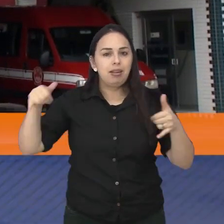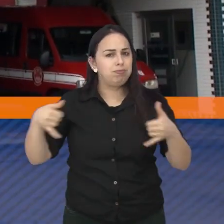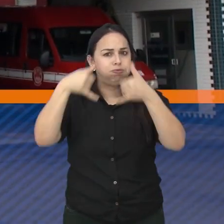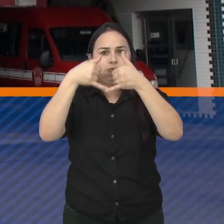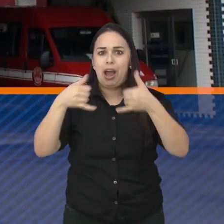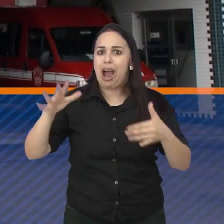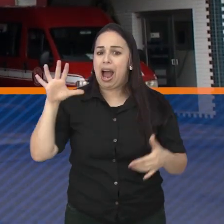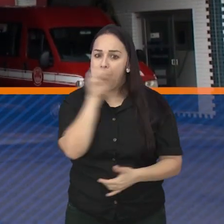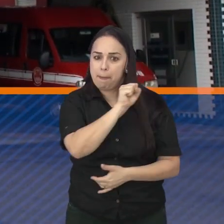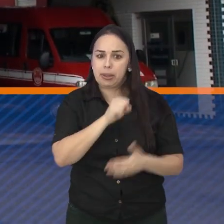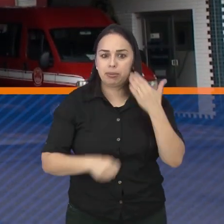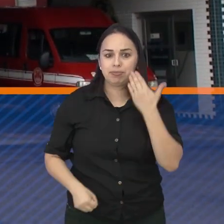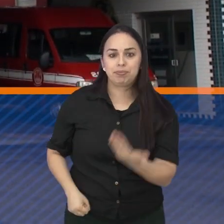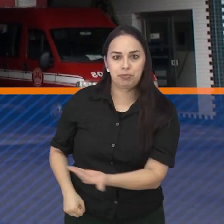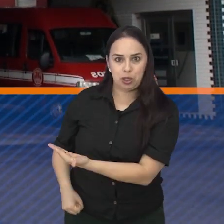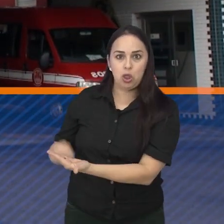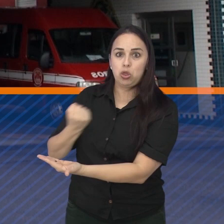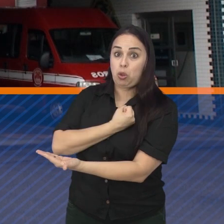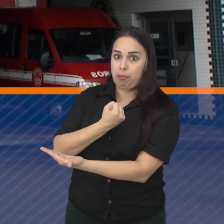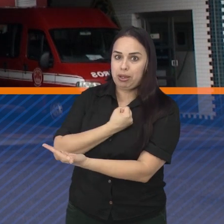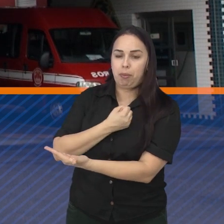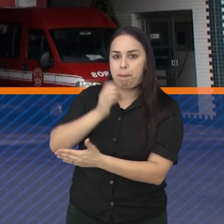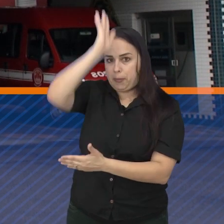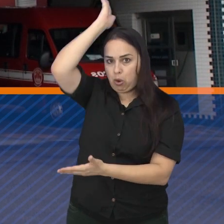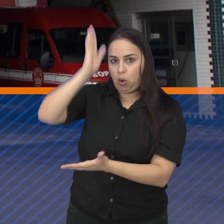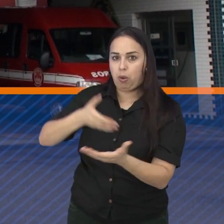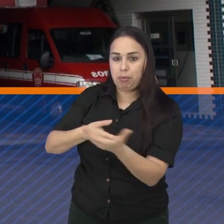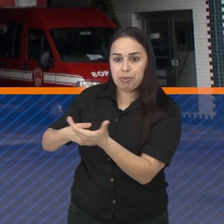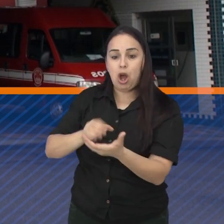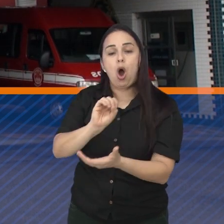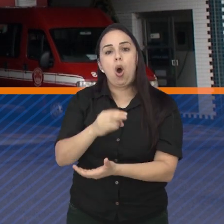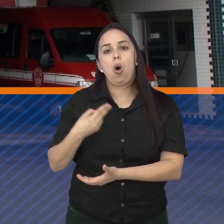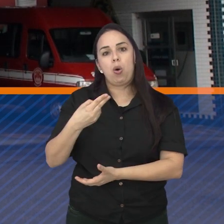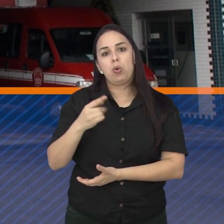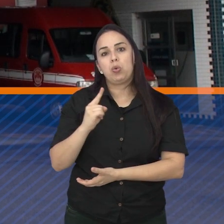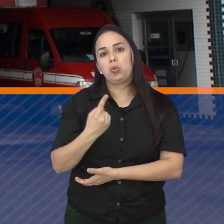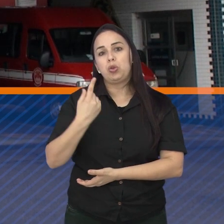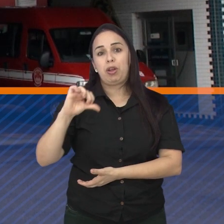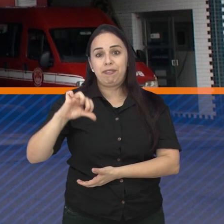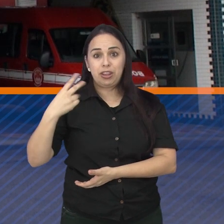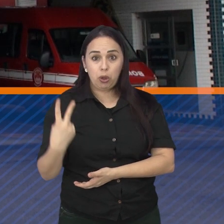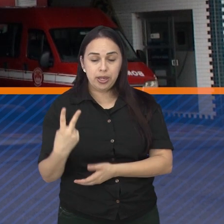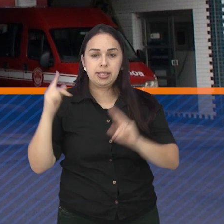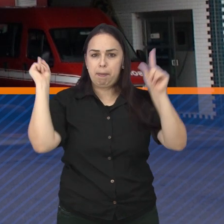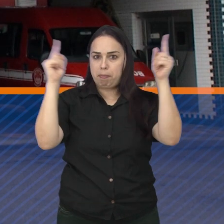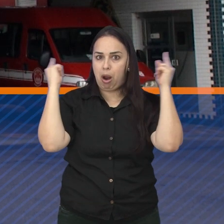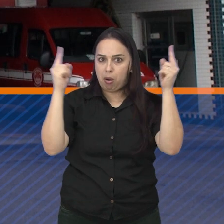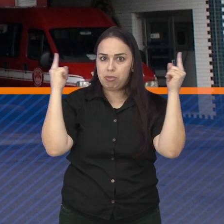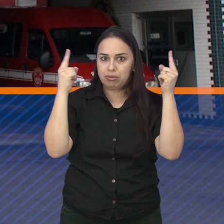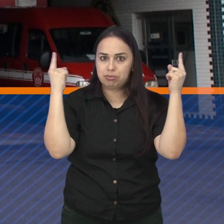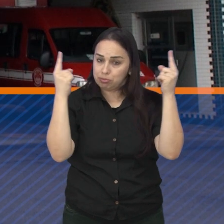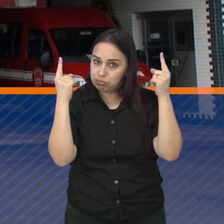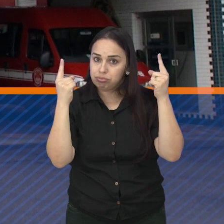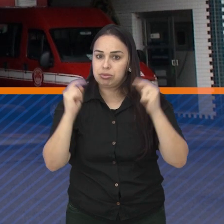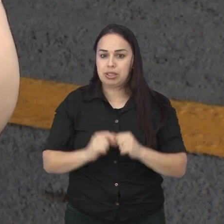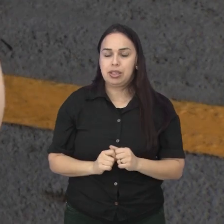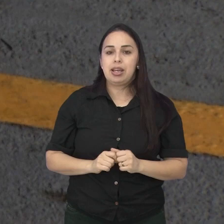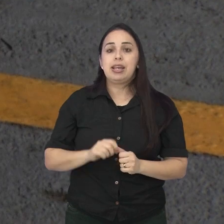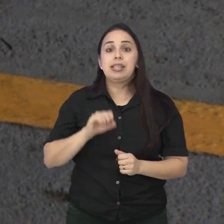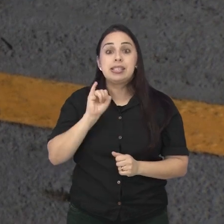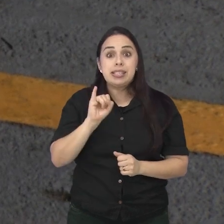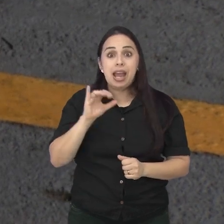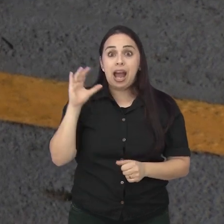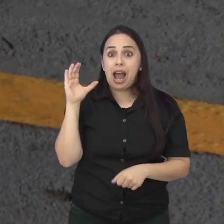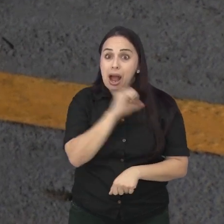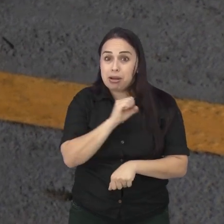ligar imediatamente para o 193 do Corpo de Bombeiros ou então para o 192 do SAMU para os casos clínicos. Se